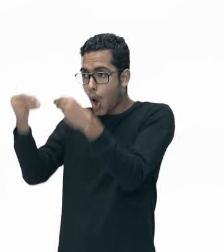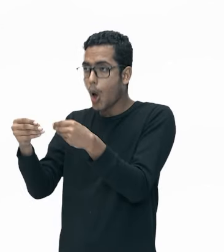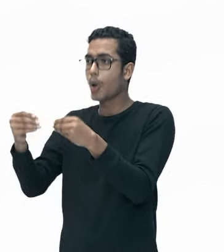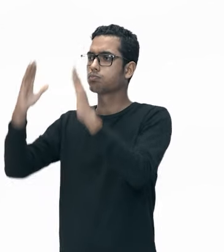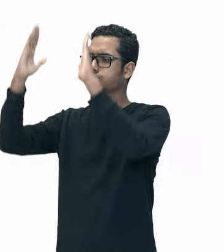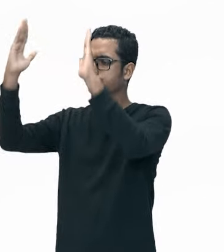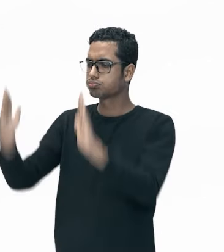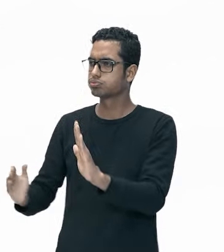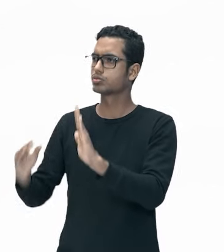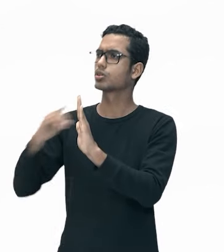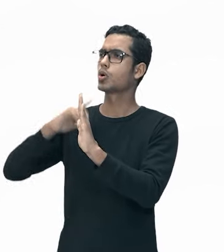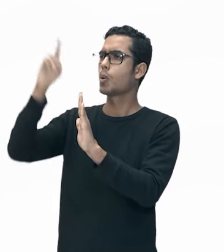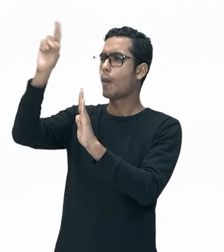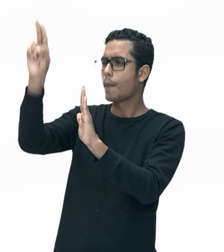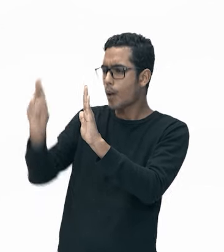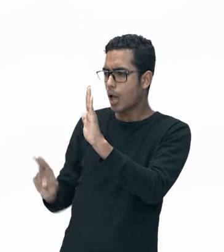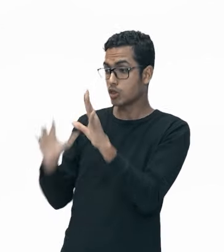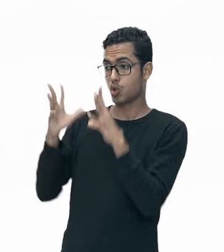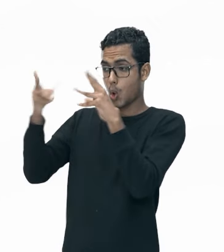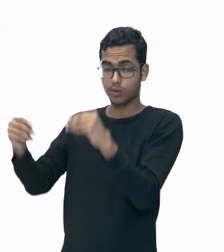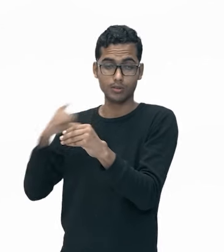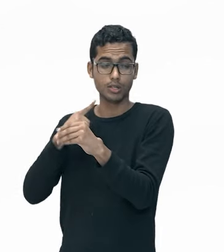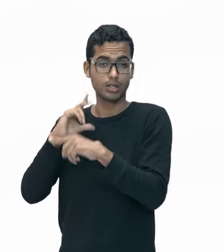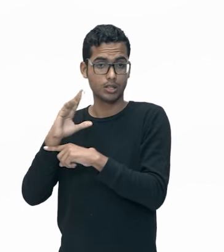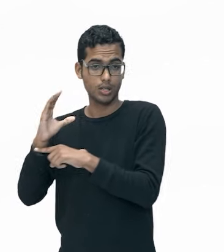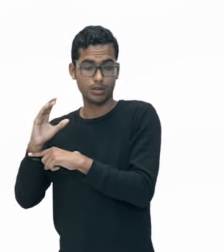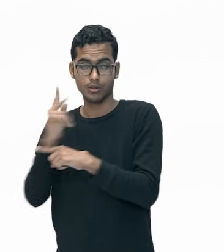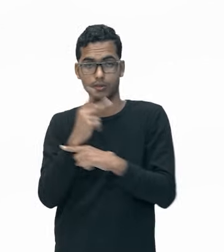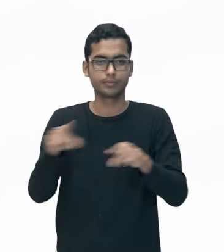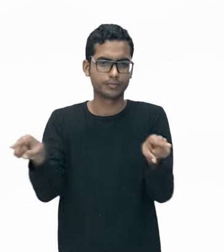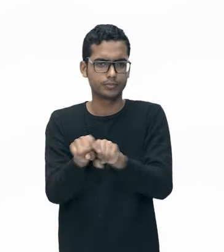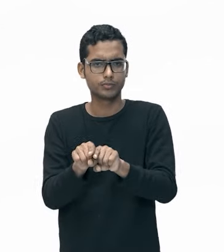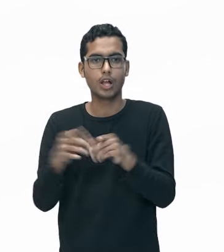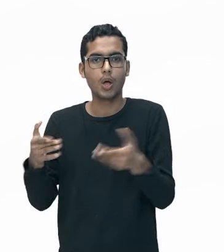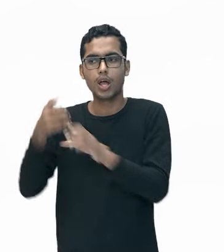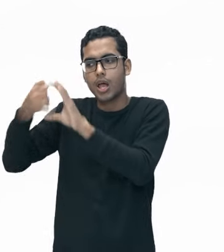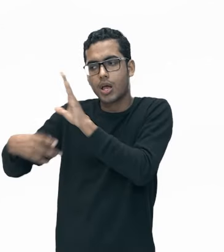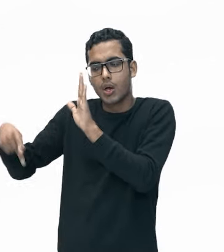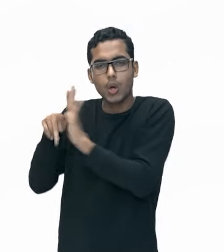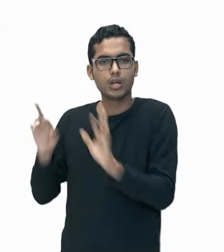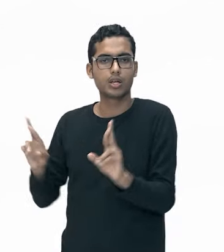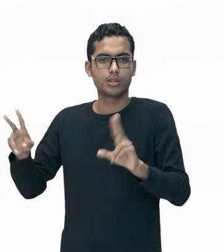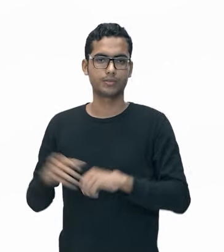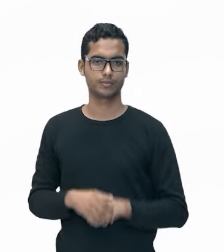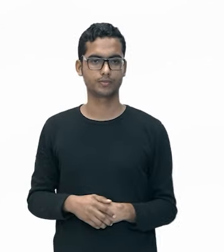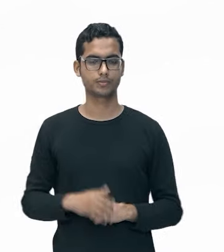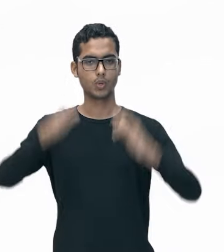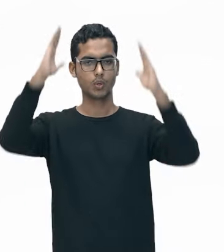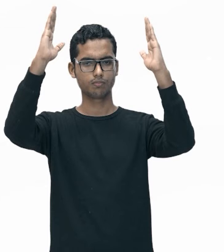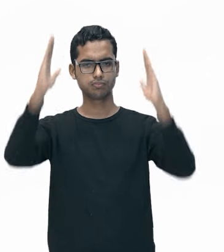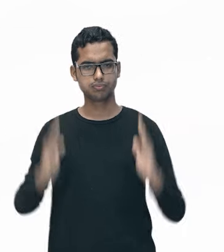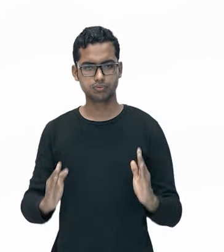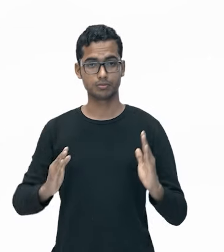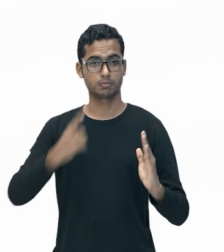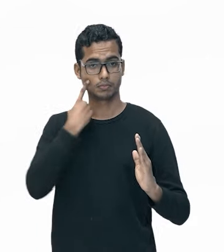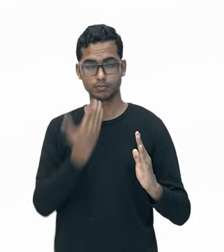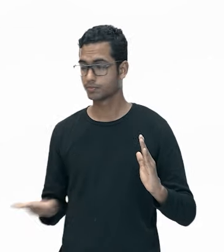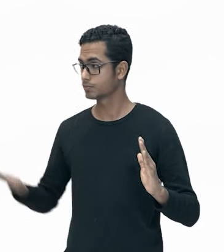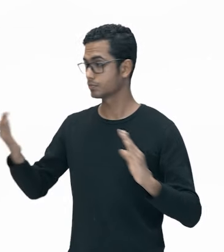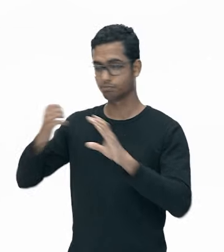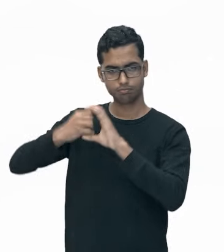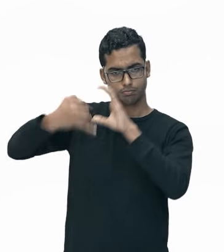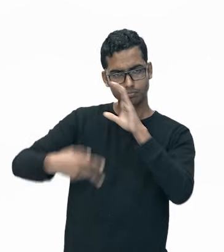tá o que vai diferenciar um do outro vamos lá é a sua característica para ser um alcano necessariamente